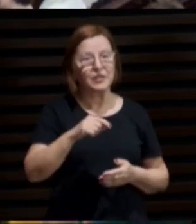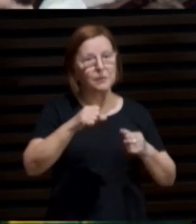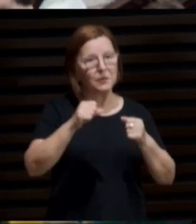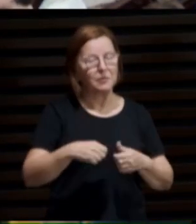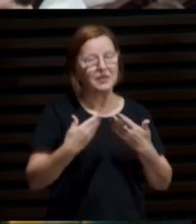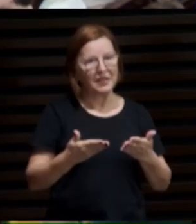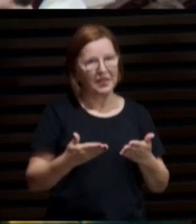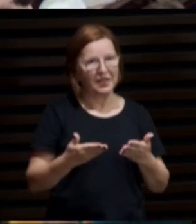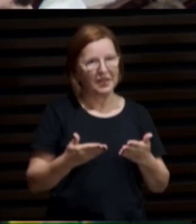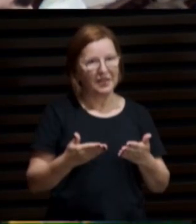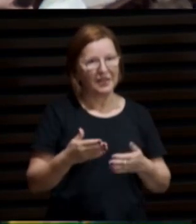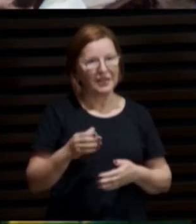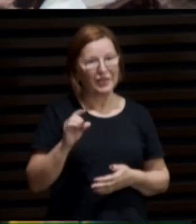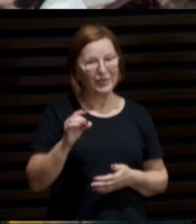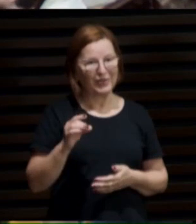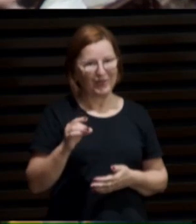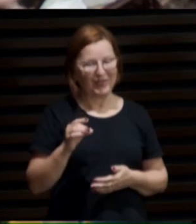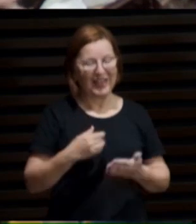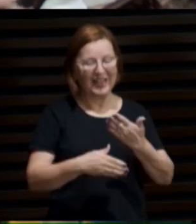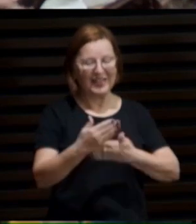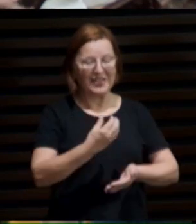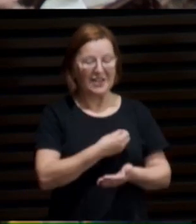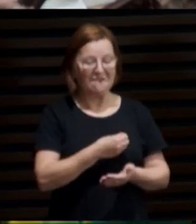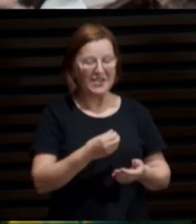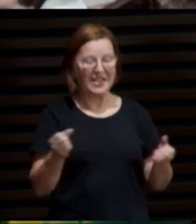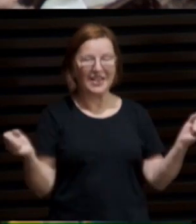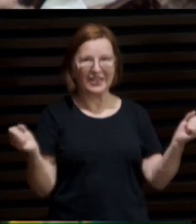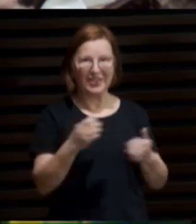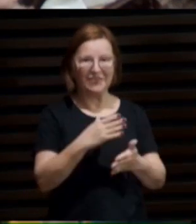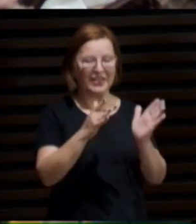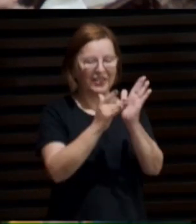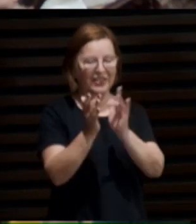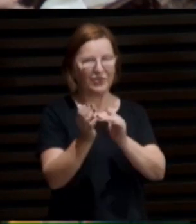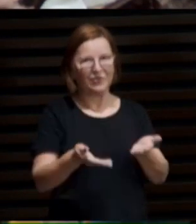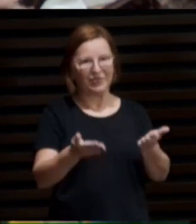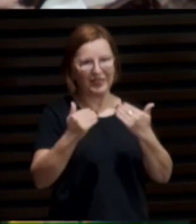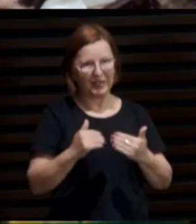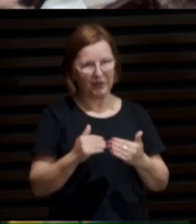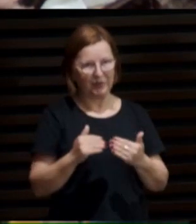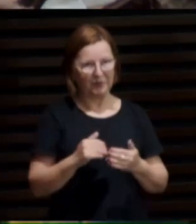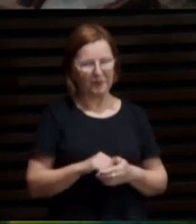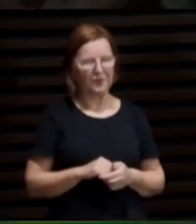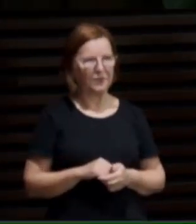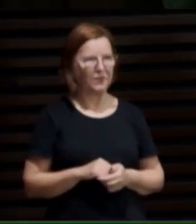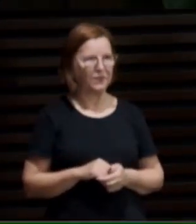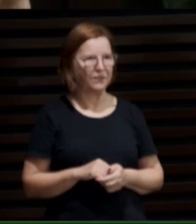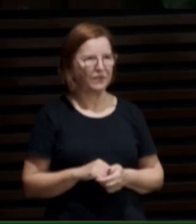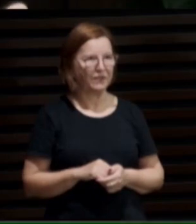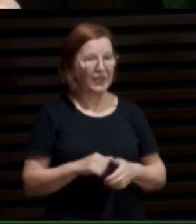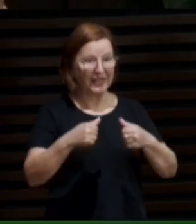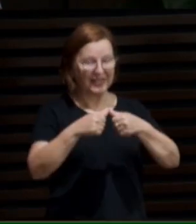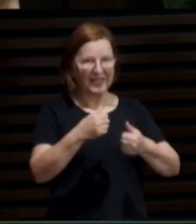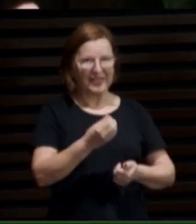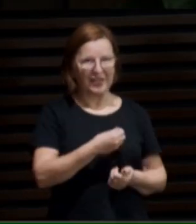Cristo, a vida que Ele nos deu, a vida nova, que está além dos nossos conceitos, está numa